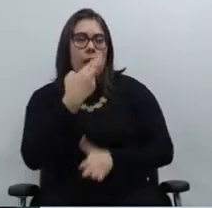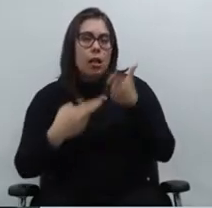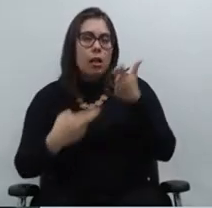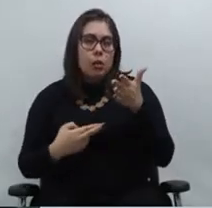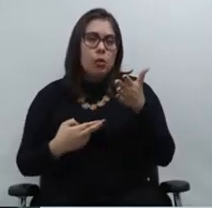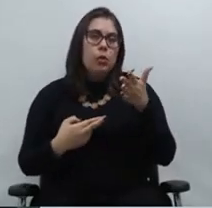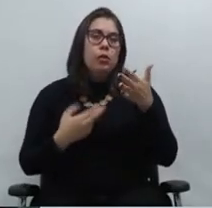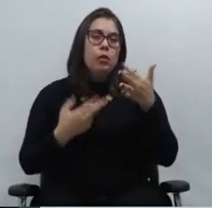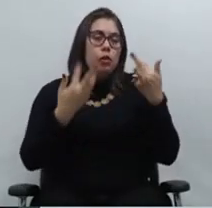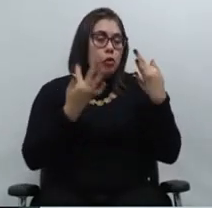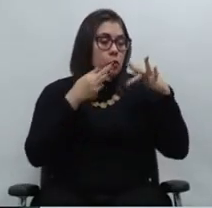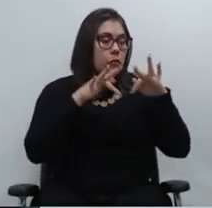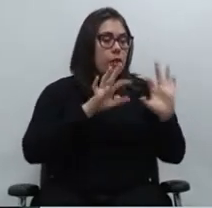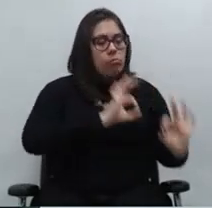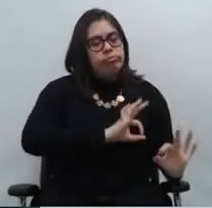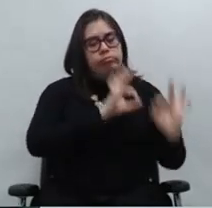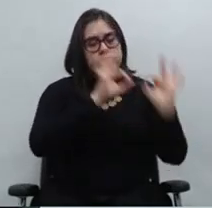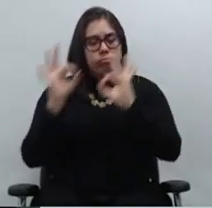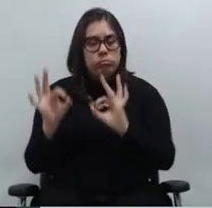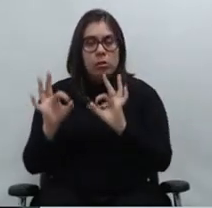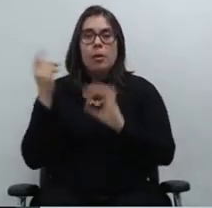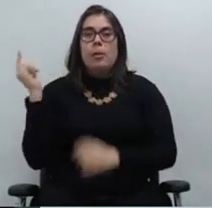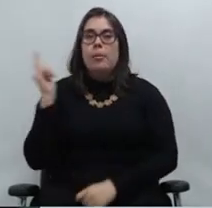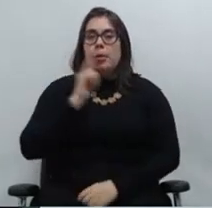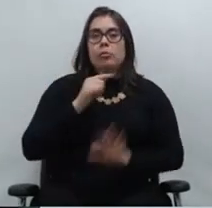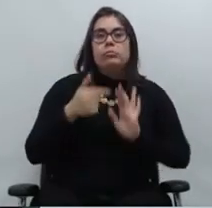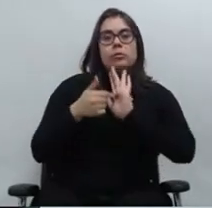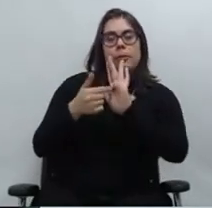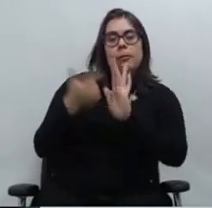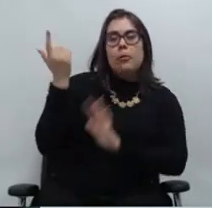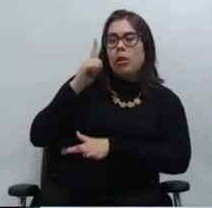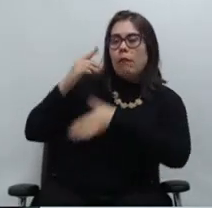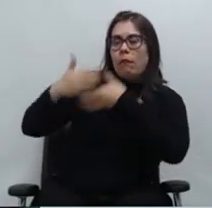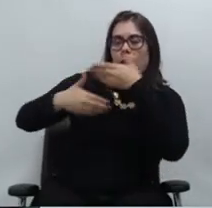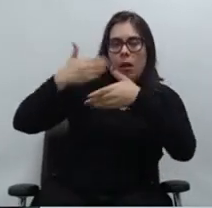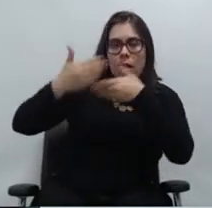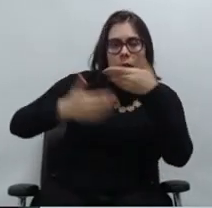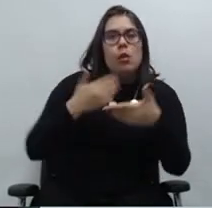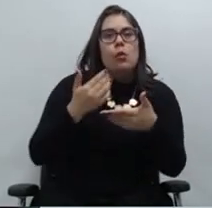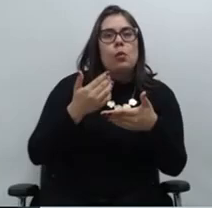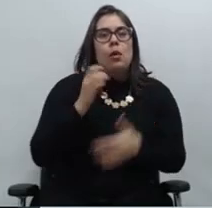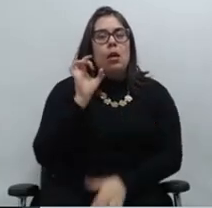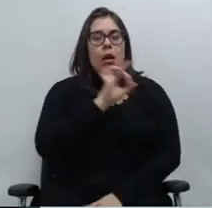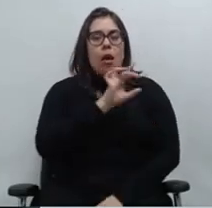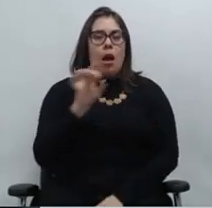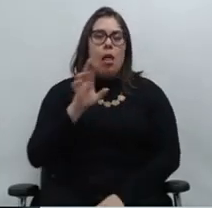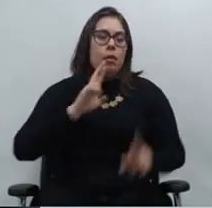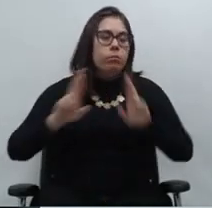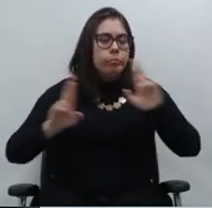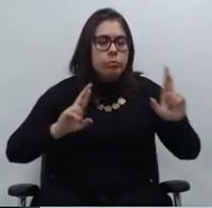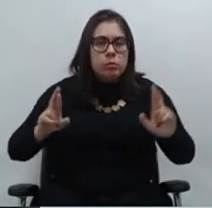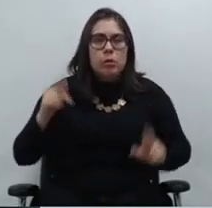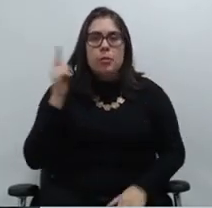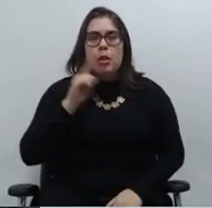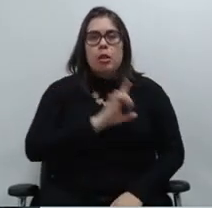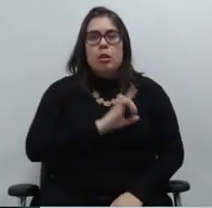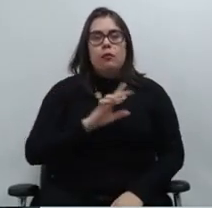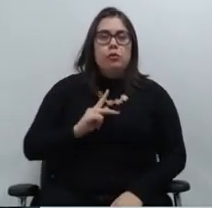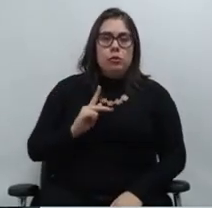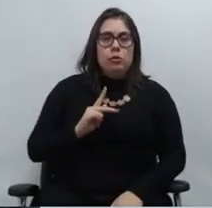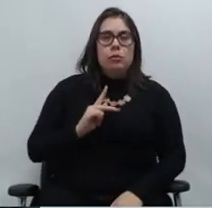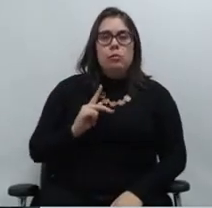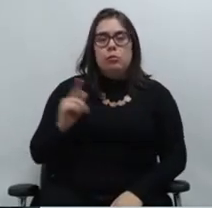de cada ciclo de monitoramento, para que sejam apresentados os avanços relacionados a cada resultado esperado e para que a Defensoria